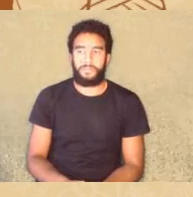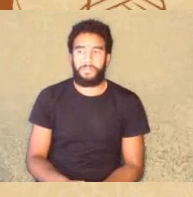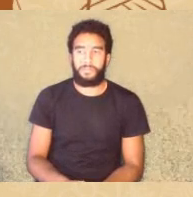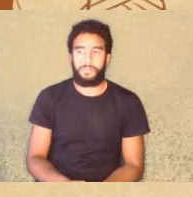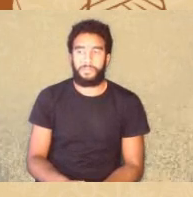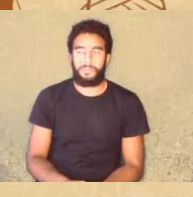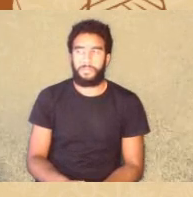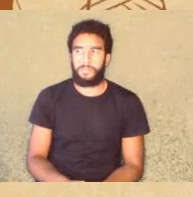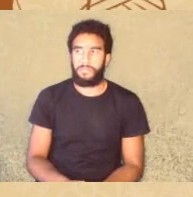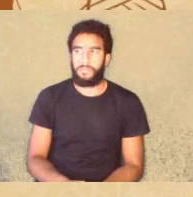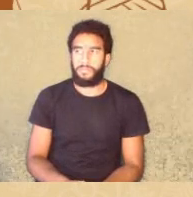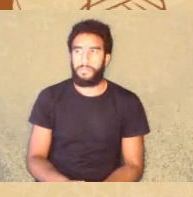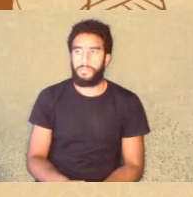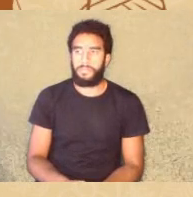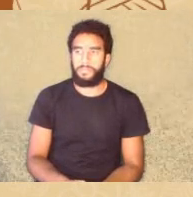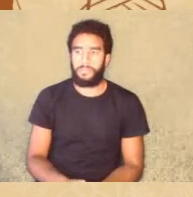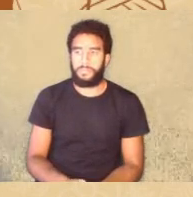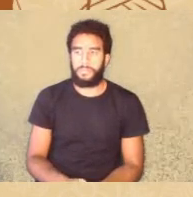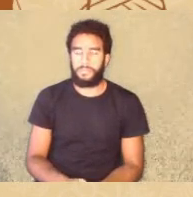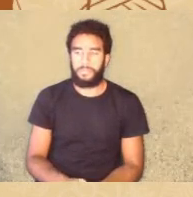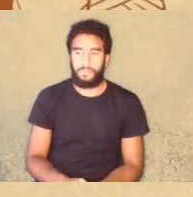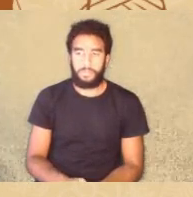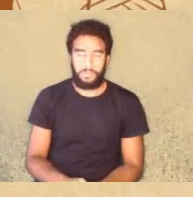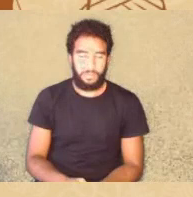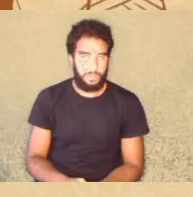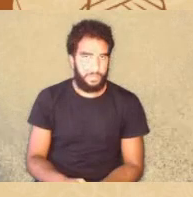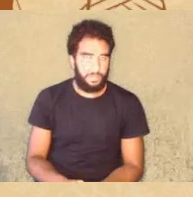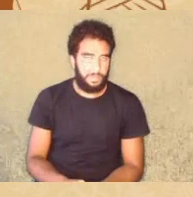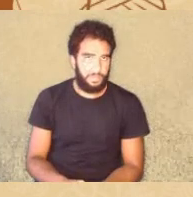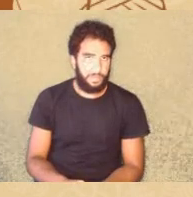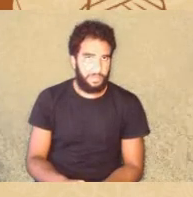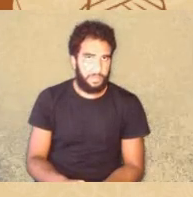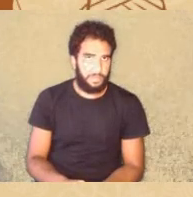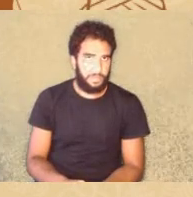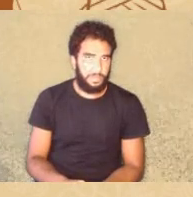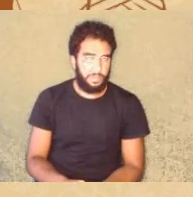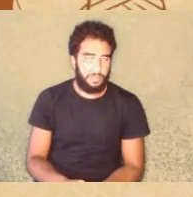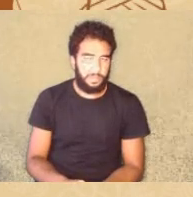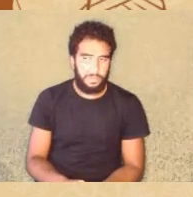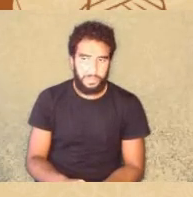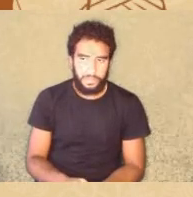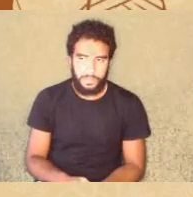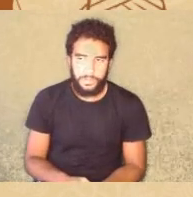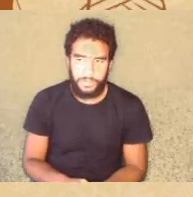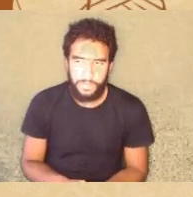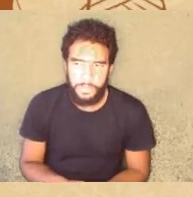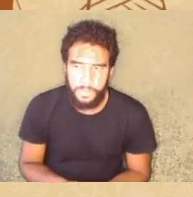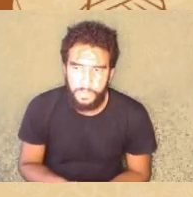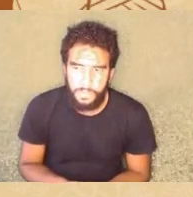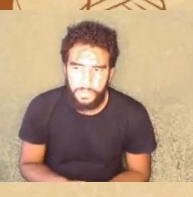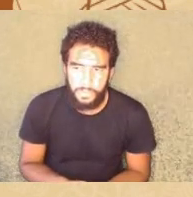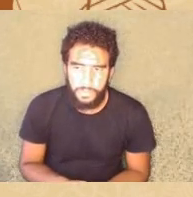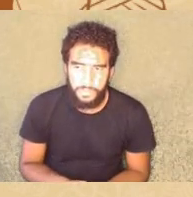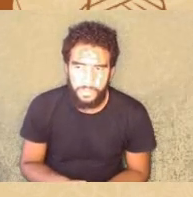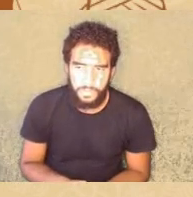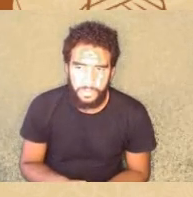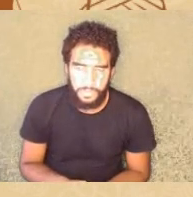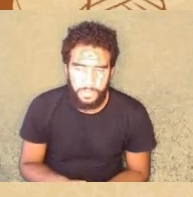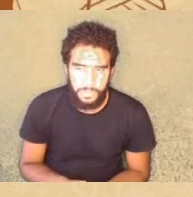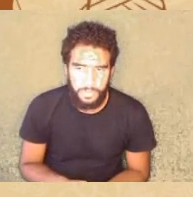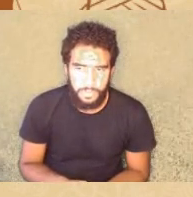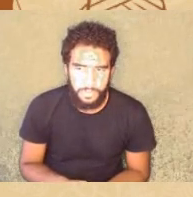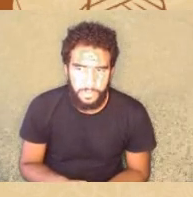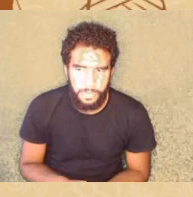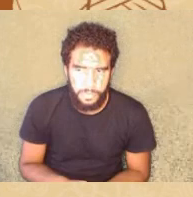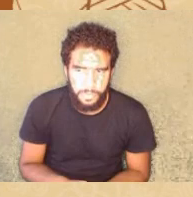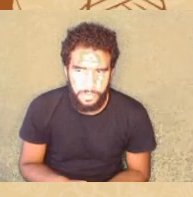Acho que o César perguntou aqui, né, a integração com a atenção básica pode acontecê-las a isso, não? Por exemplo, com as agentes de comunidade de